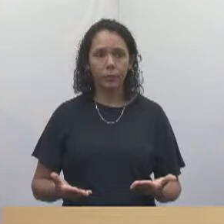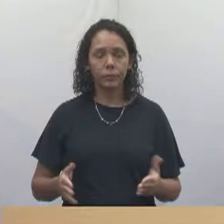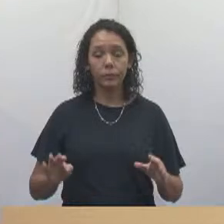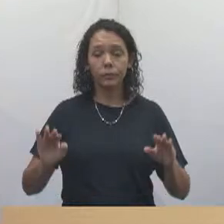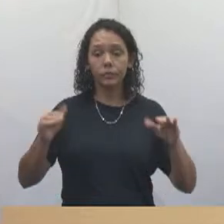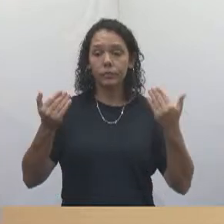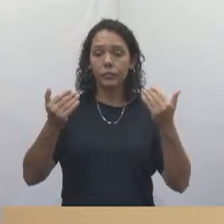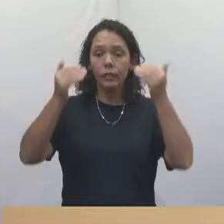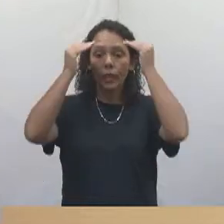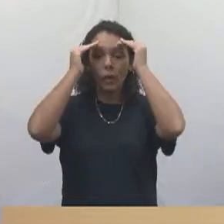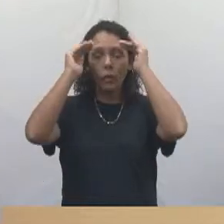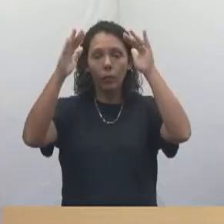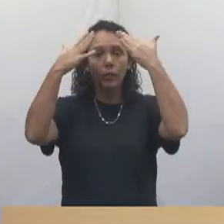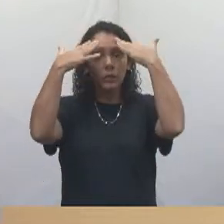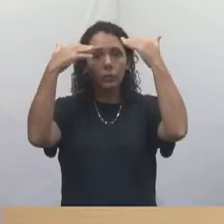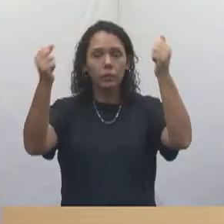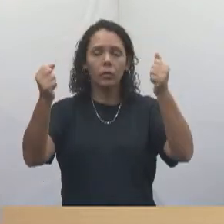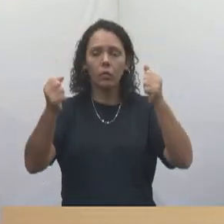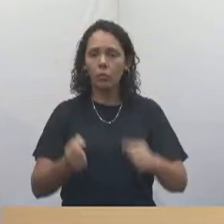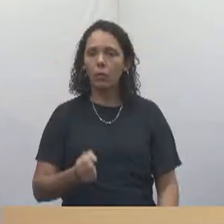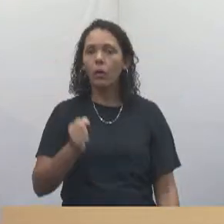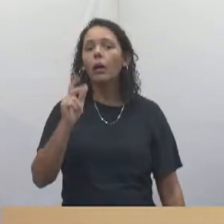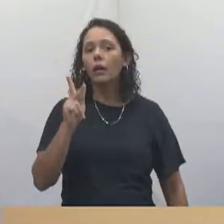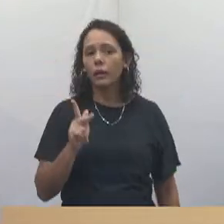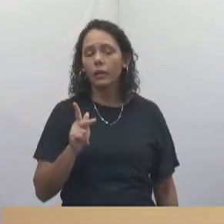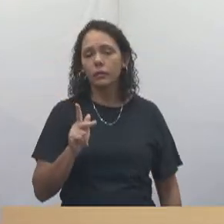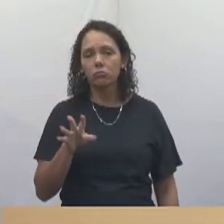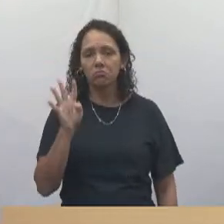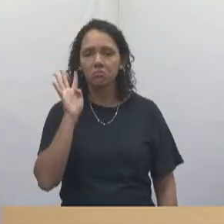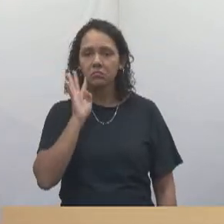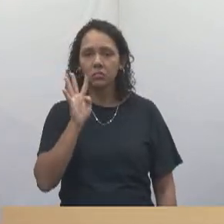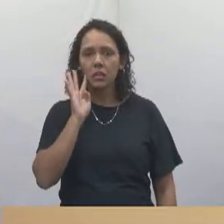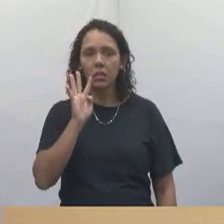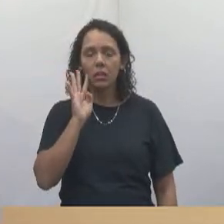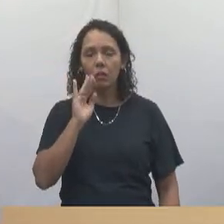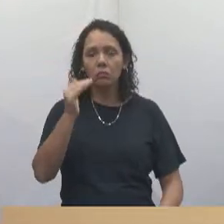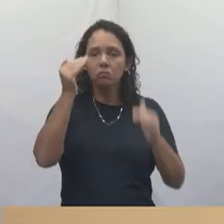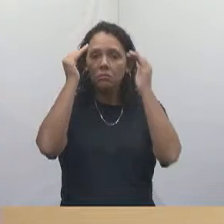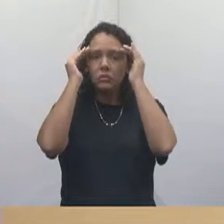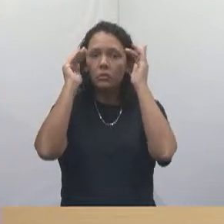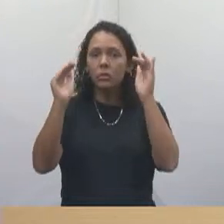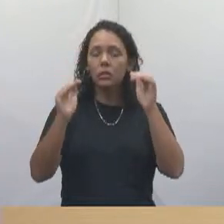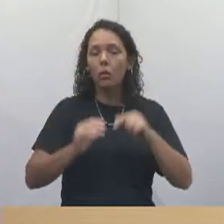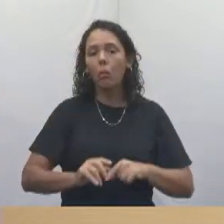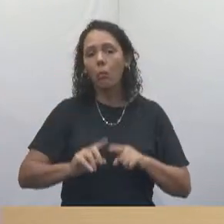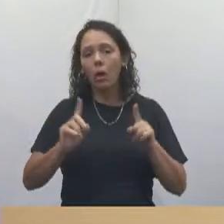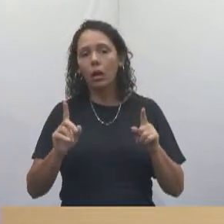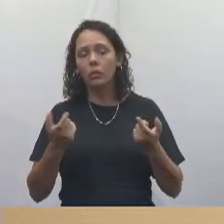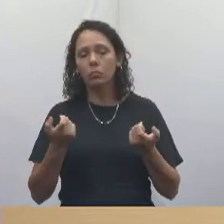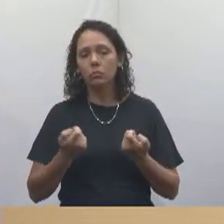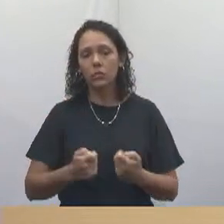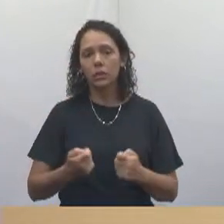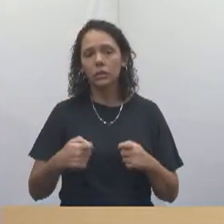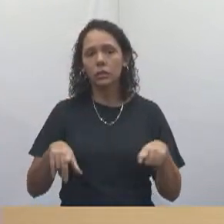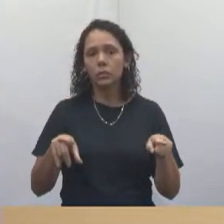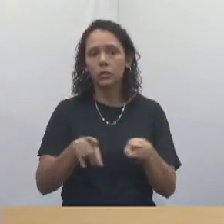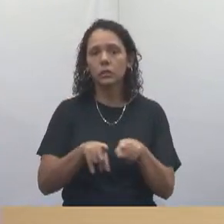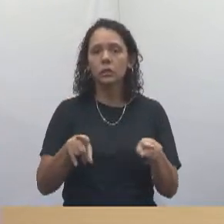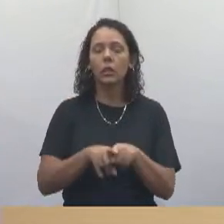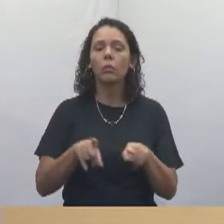obedecer o Tribunal de Contas, beleza, legal, obedeceu, mas nós precisamos